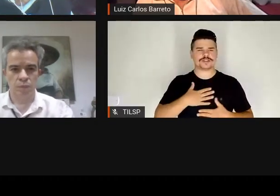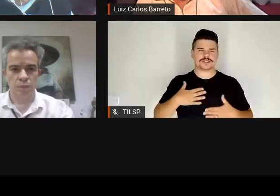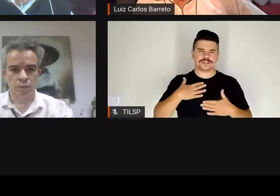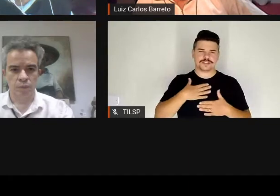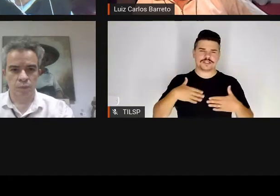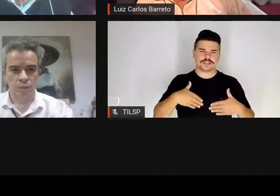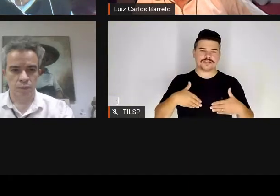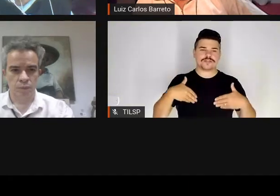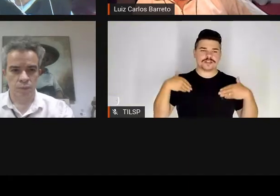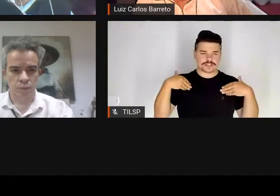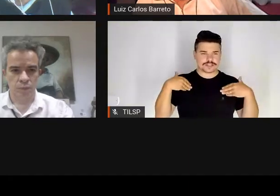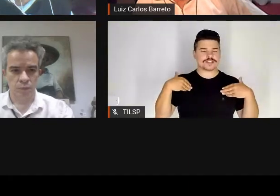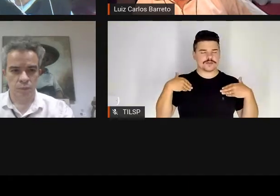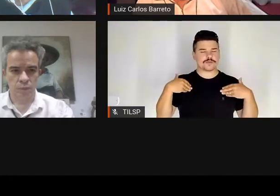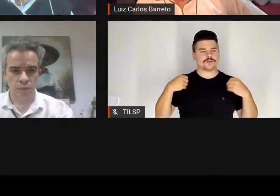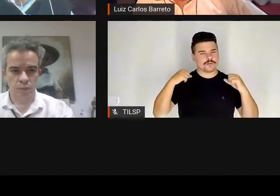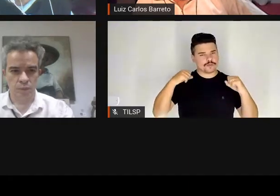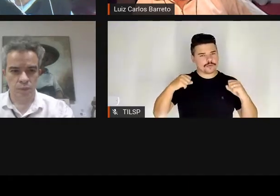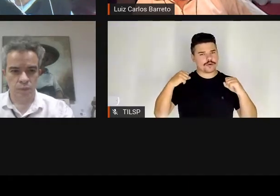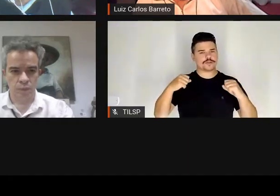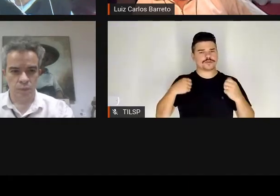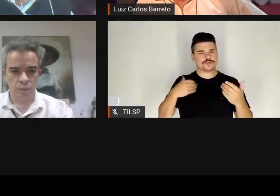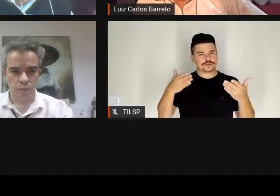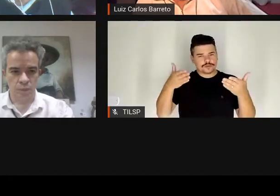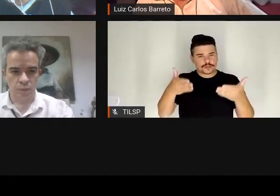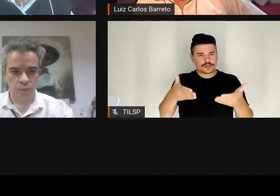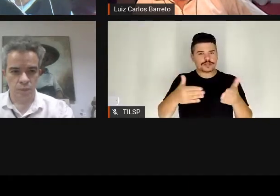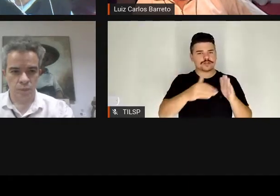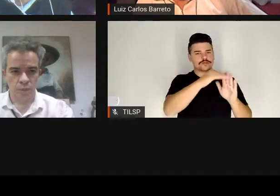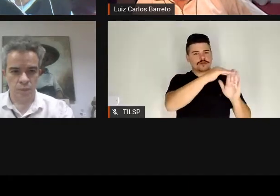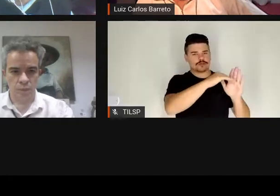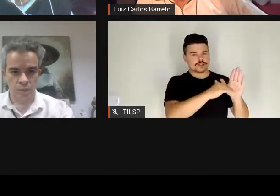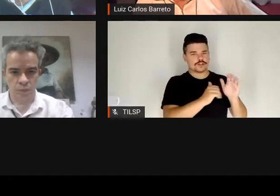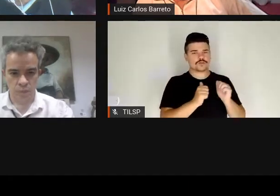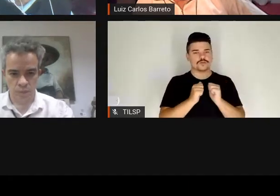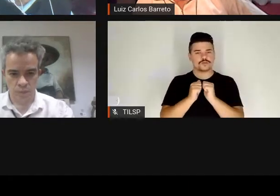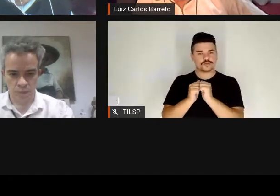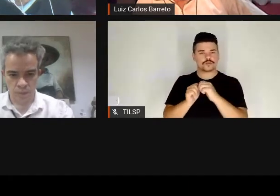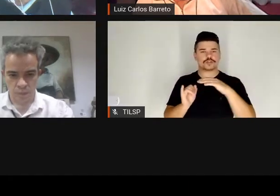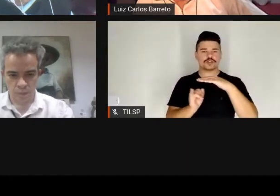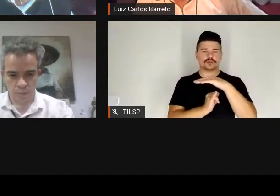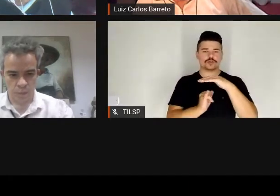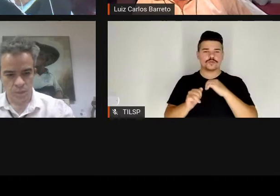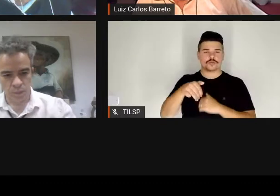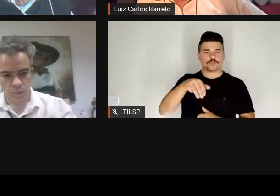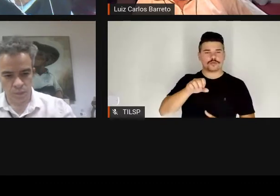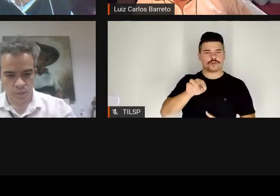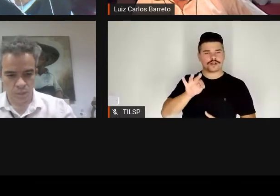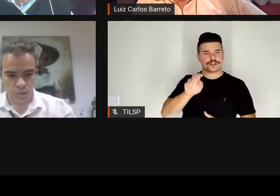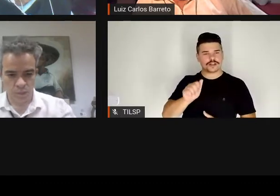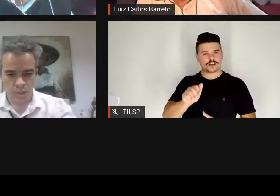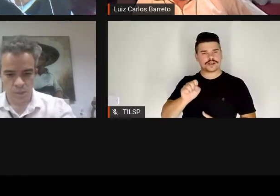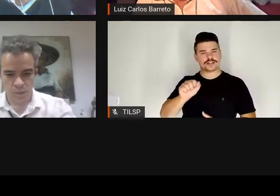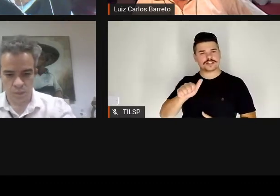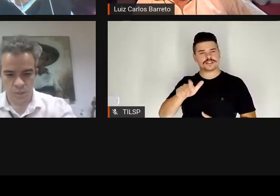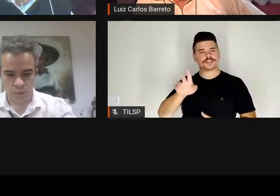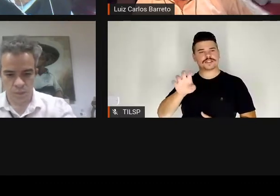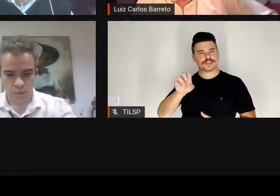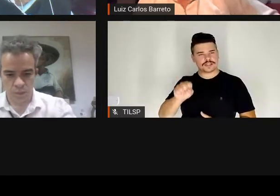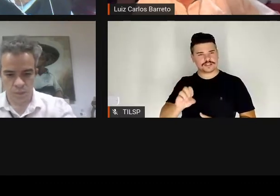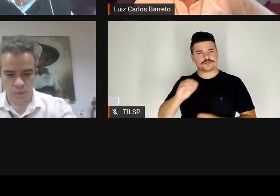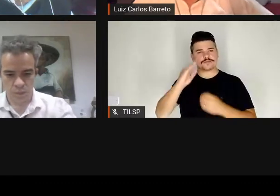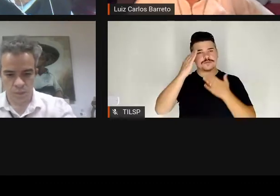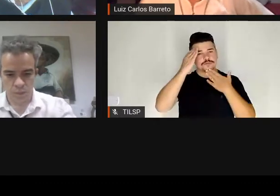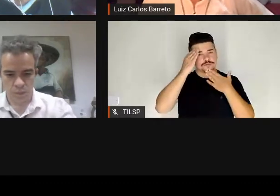Demócrito Rocha em poder assinar com esse projeto em parceria com o Instituto Moreira Salles e a Secult. Muito obrigado, Sérgio